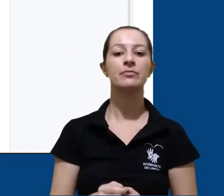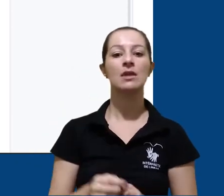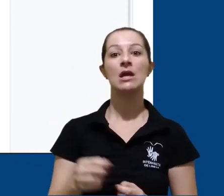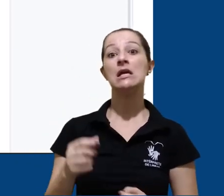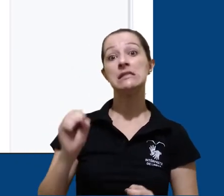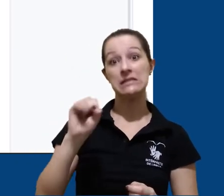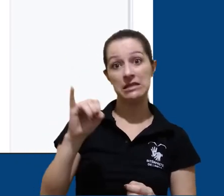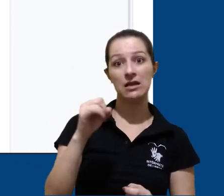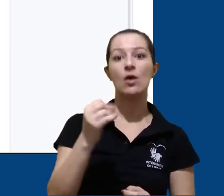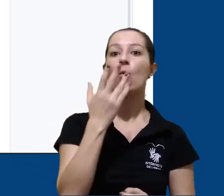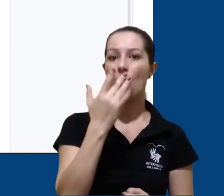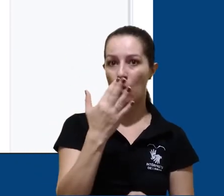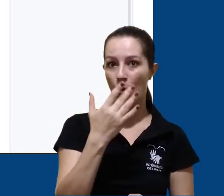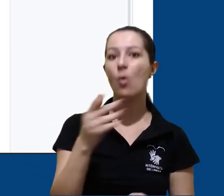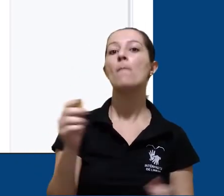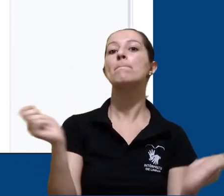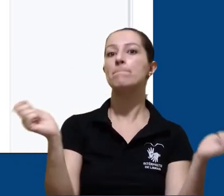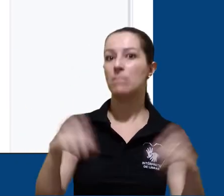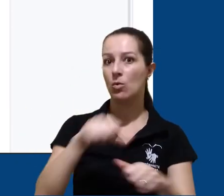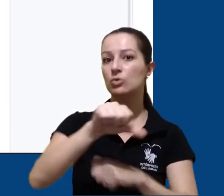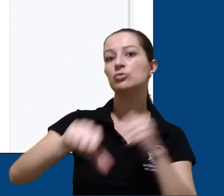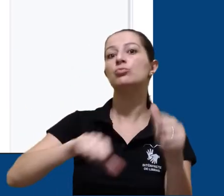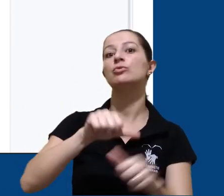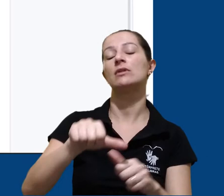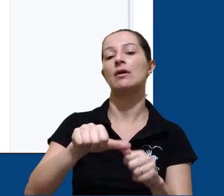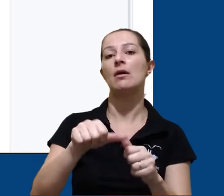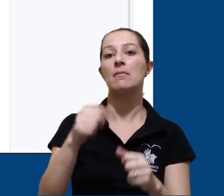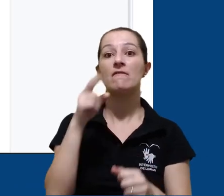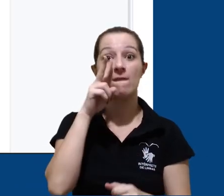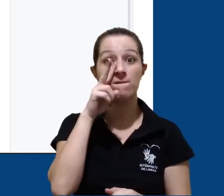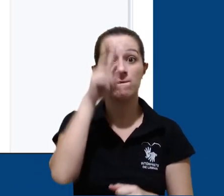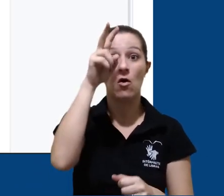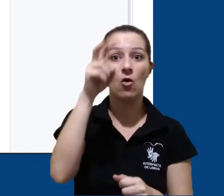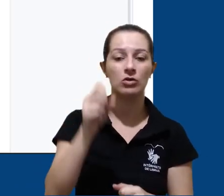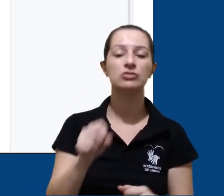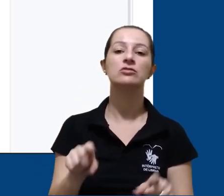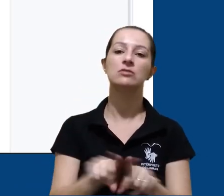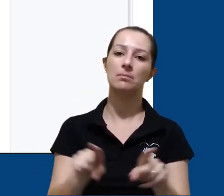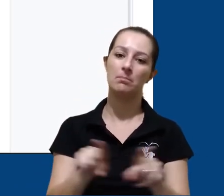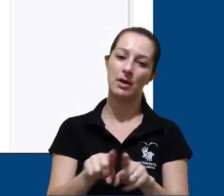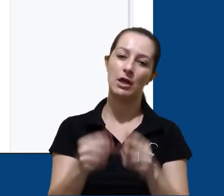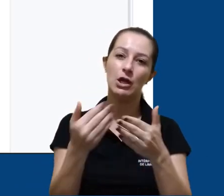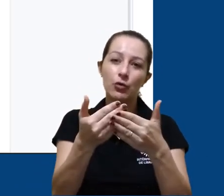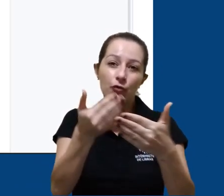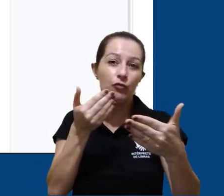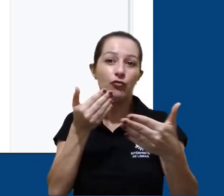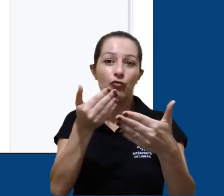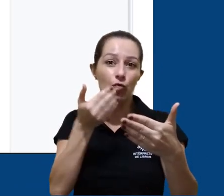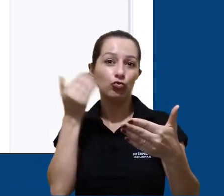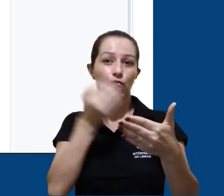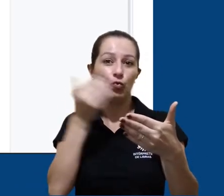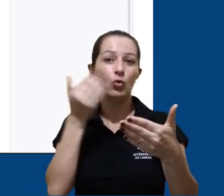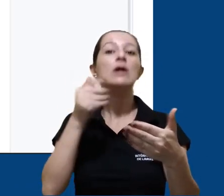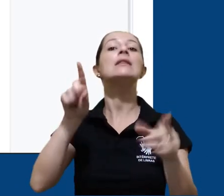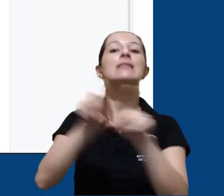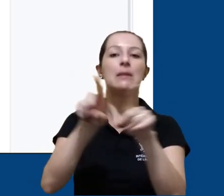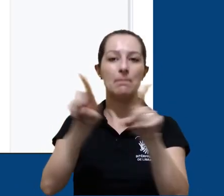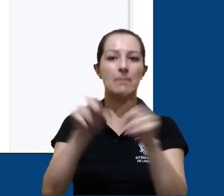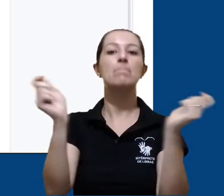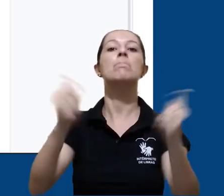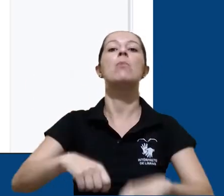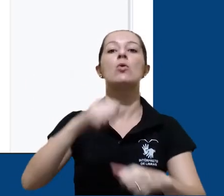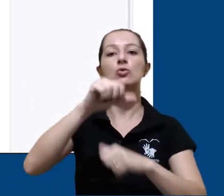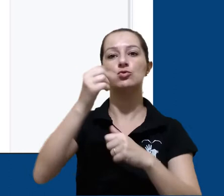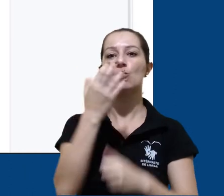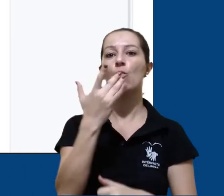destaque a mais o nosso texto selecionamos a ferramenta por destaque e selecionamos a cor de fundo que irá compor o nosso texto seguindo pela